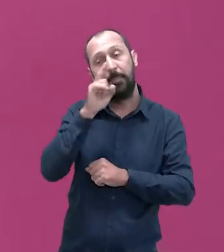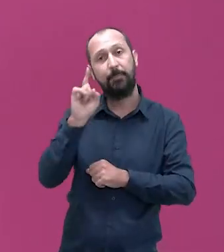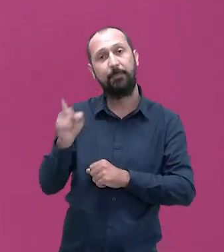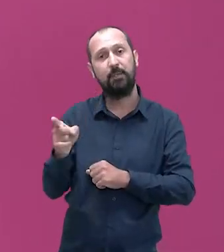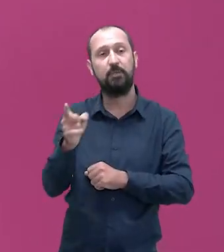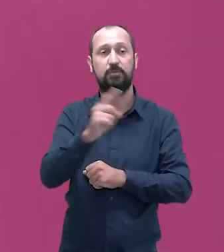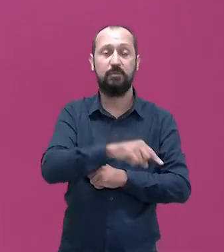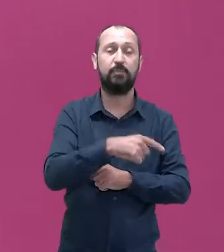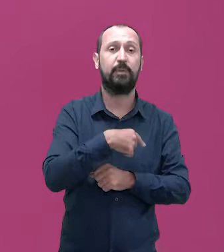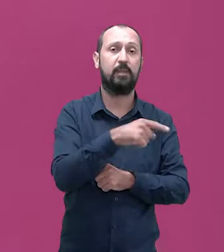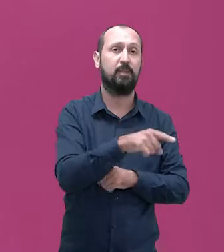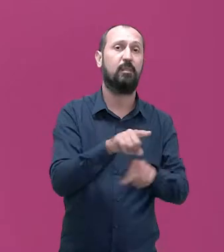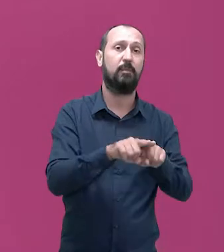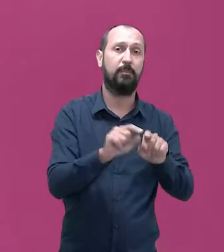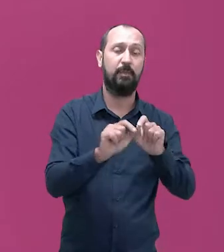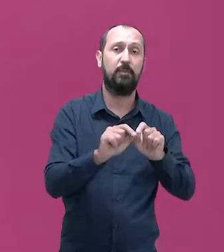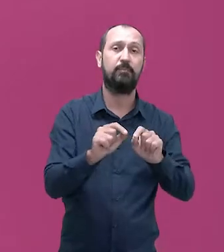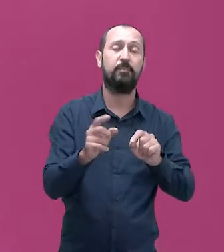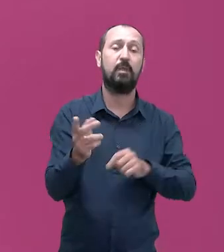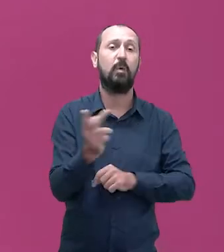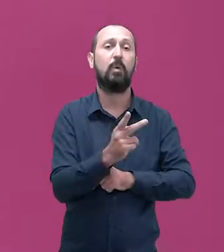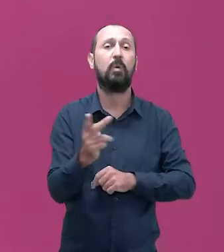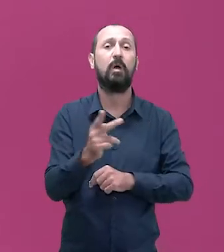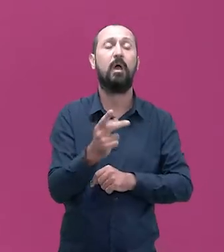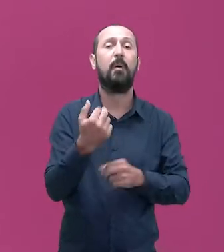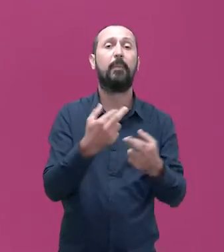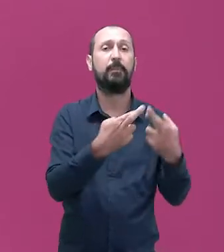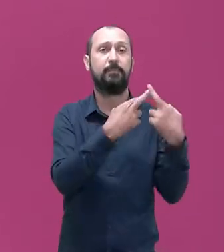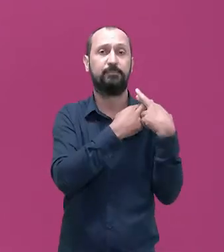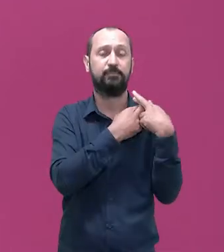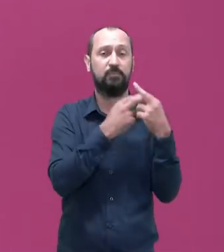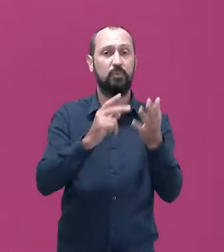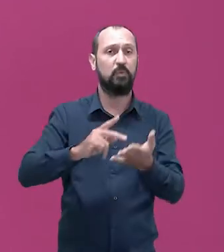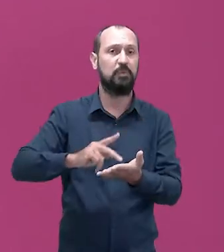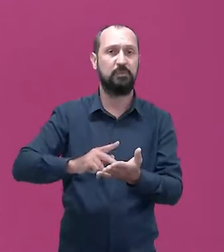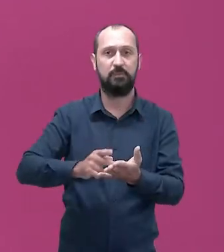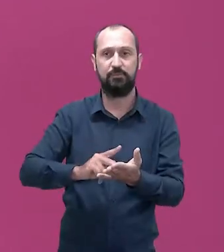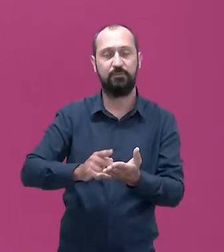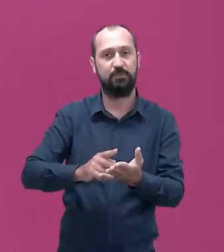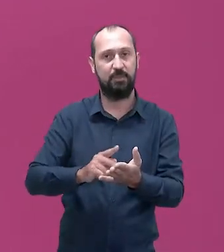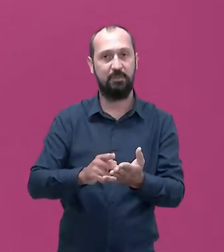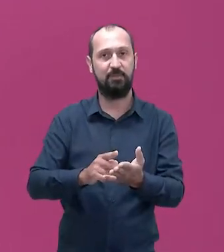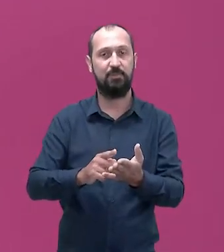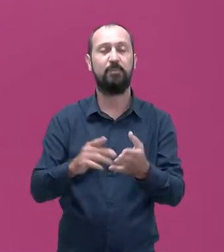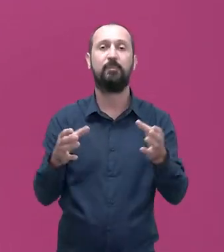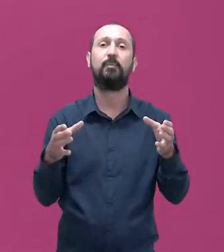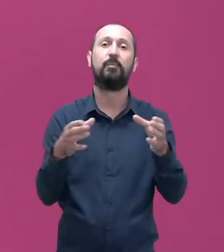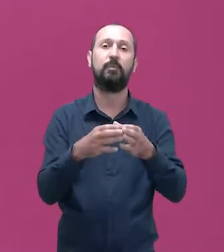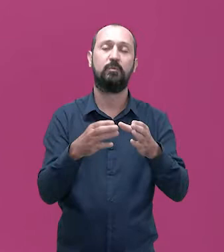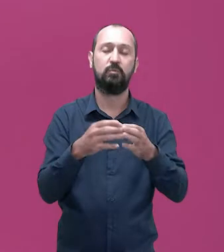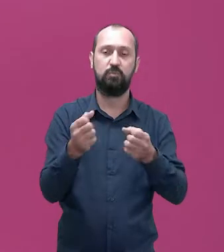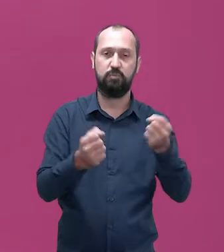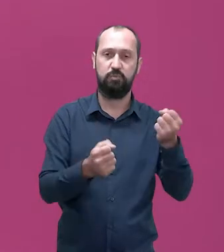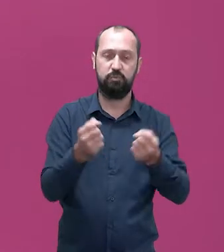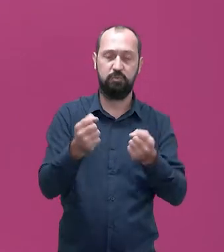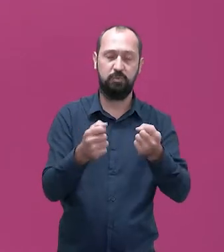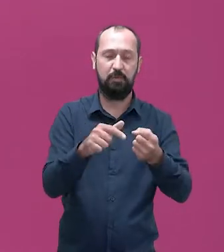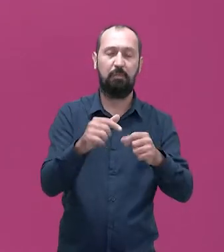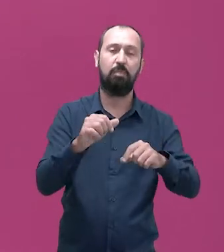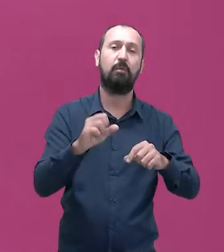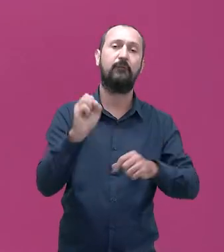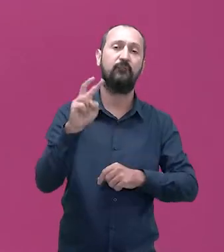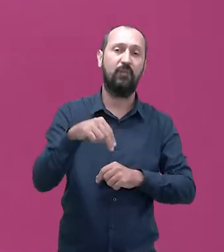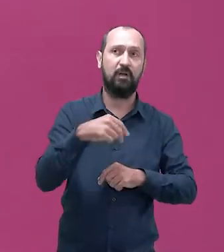os pais quanto para o condutor escolar. Essas são uma das atribuições do sindicato para a categoria de transporte